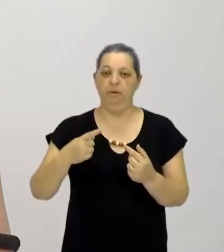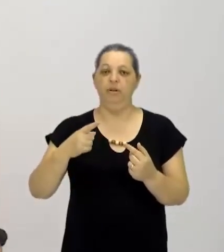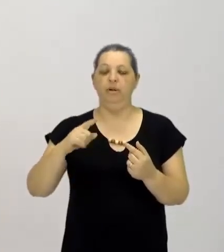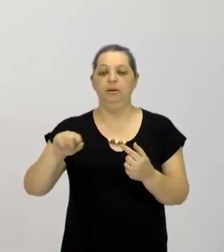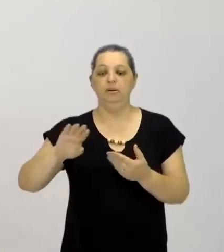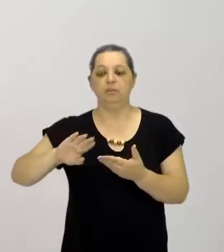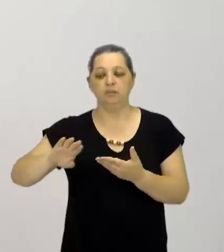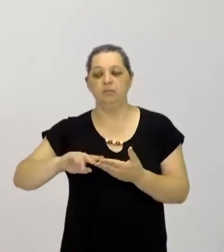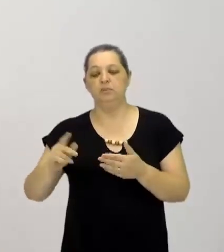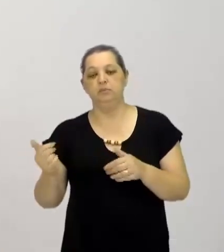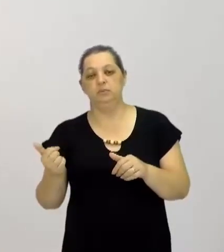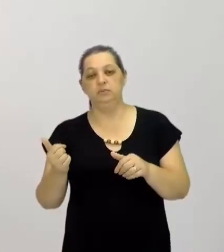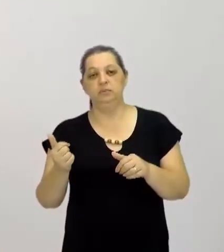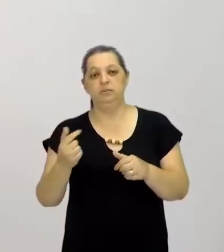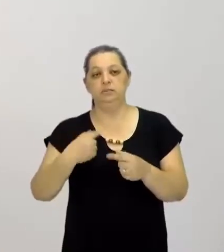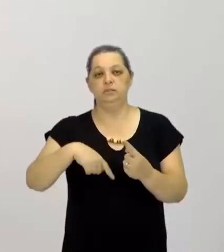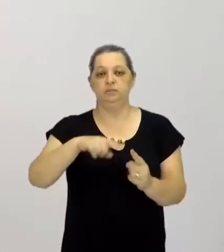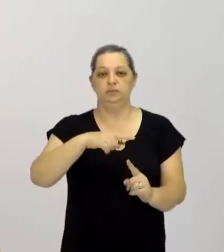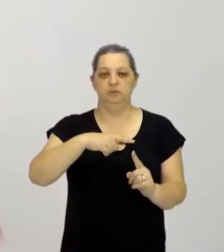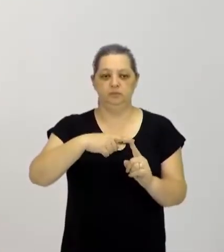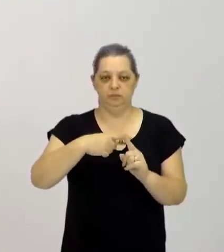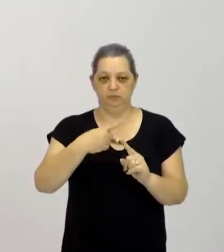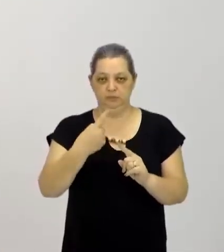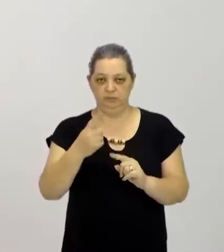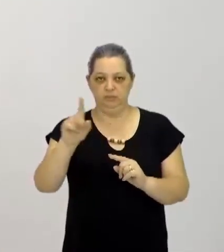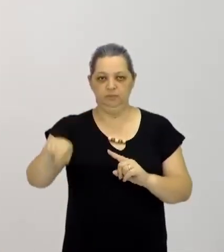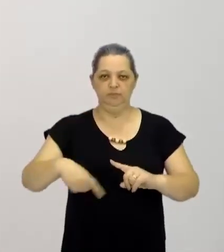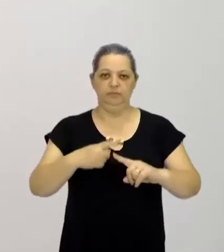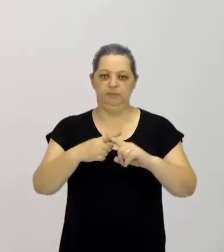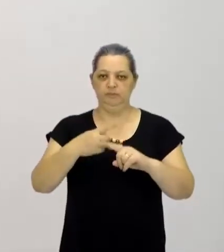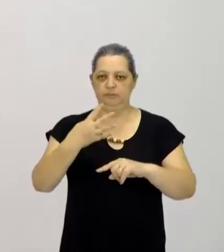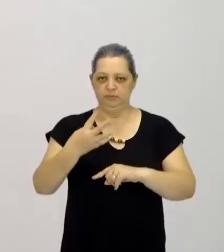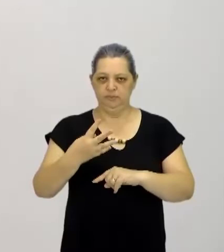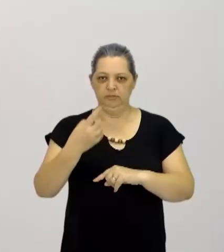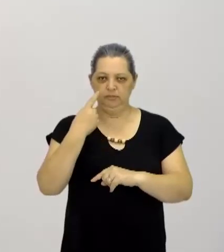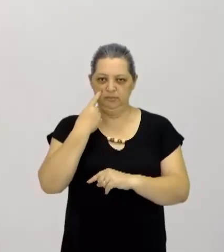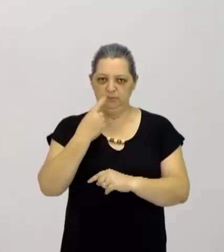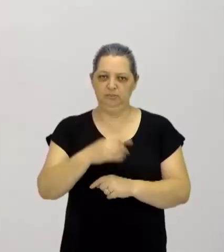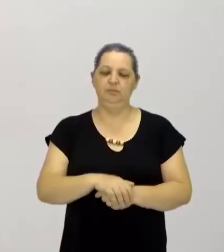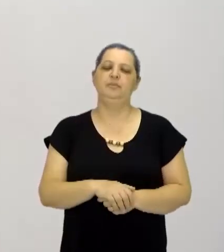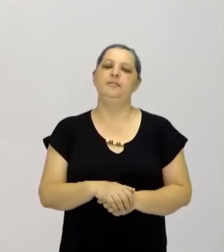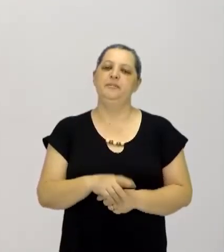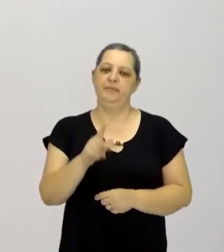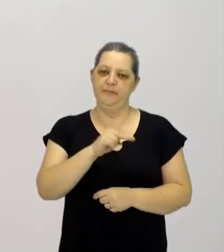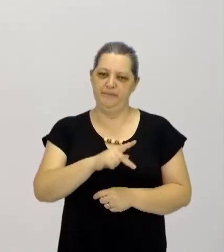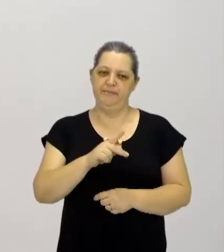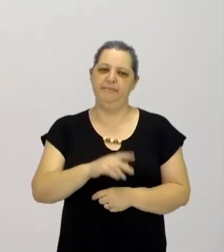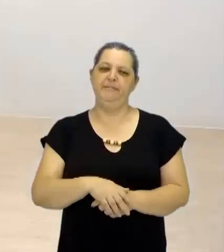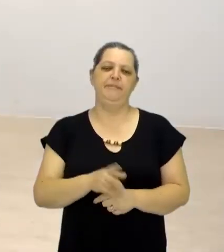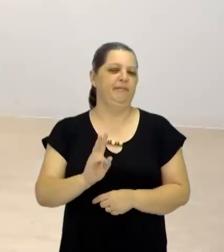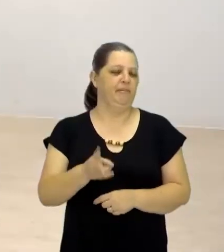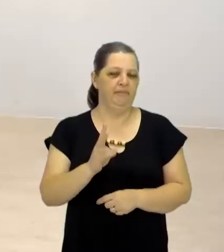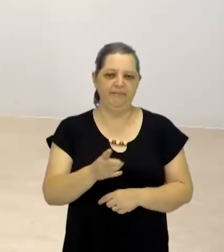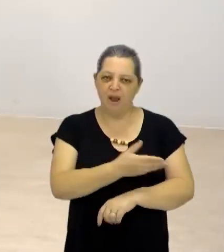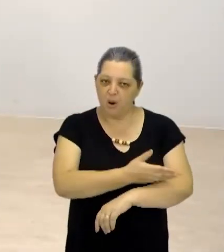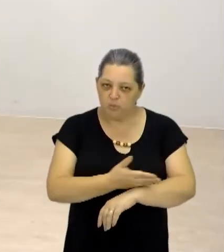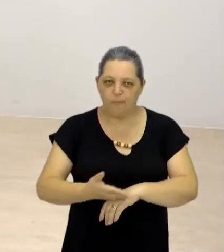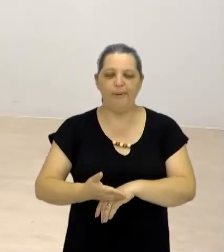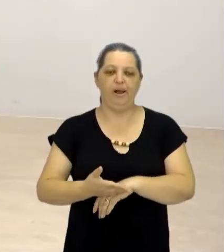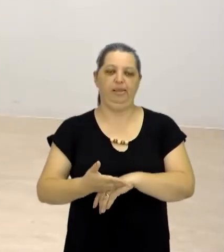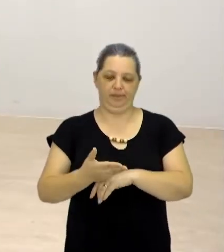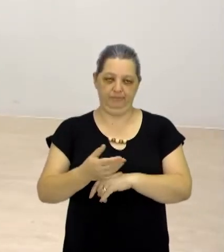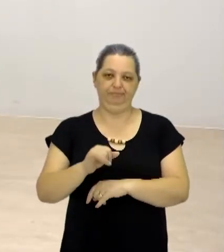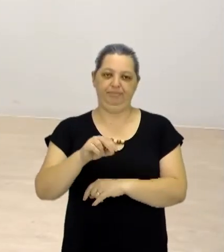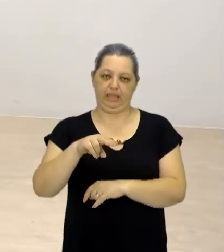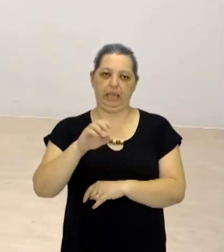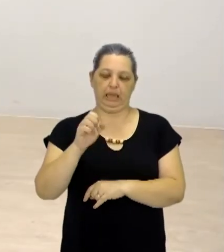bonito, soma 1 e aí multiplica por 4. Professora, quase te chamo de Inês. É muito costume chamar Inês. Professora Viviane, eu tô com